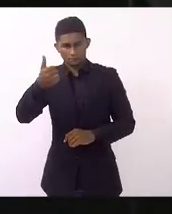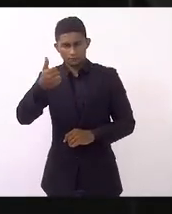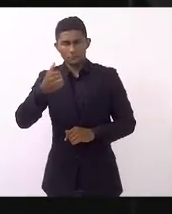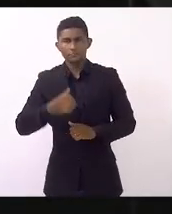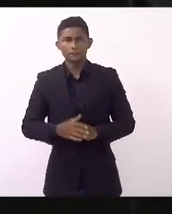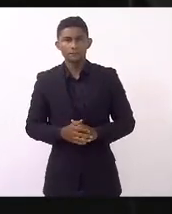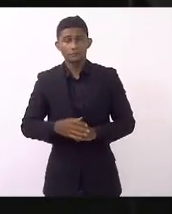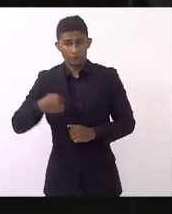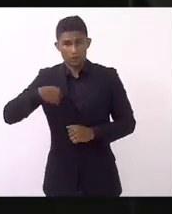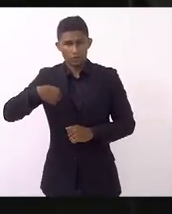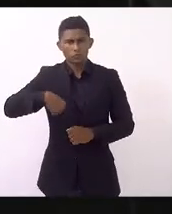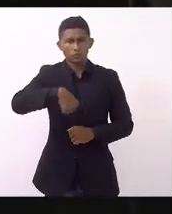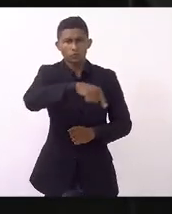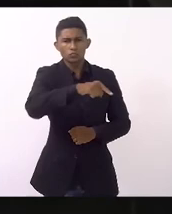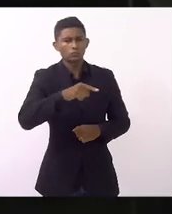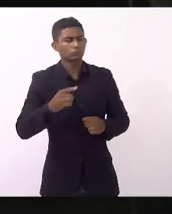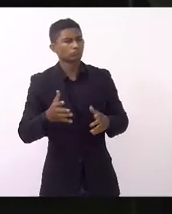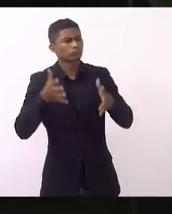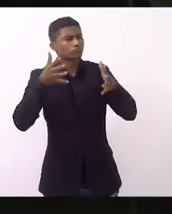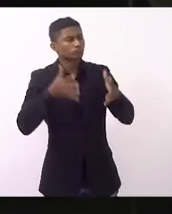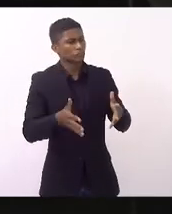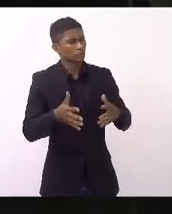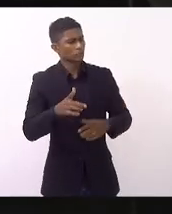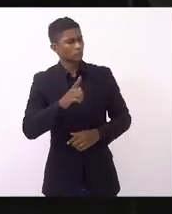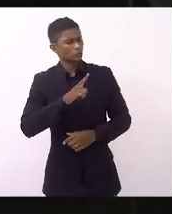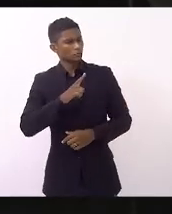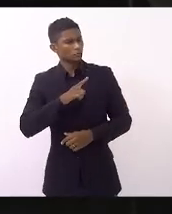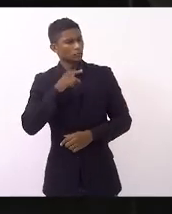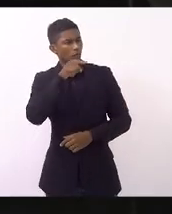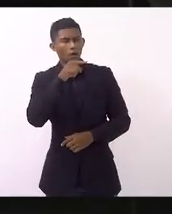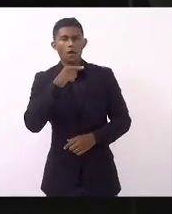eu notei que tinha um advogado